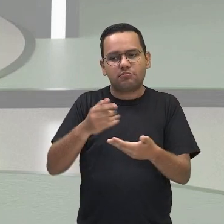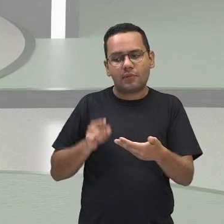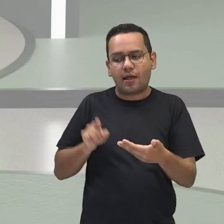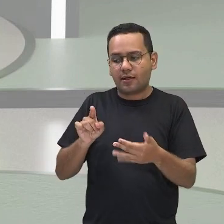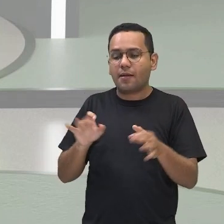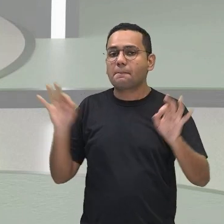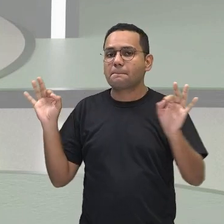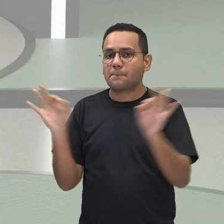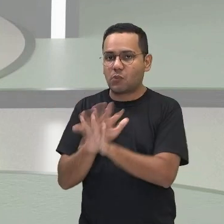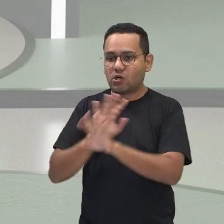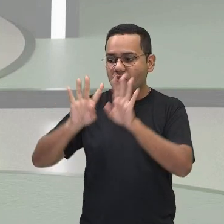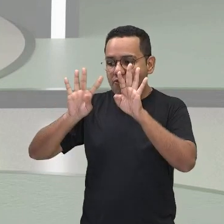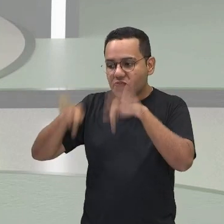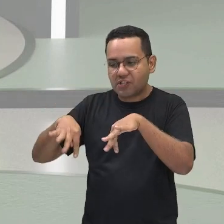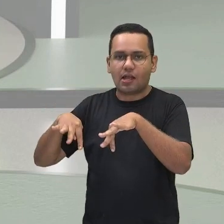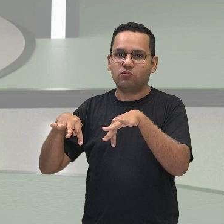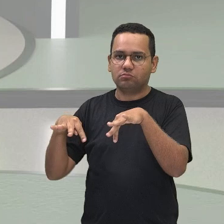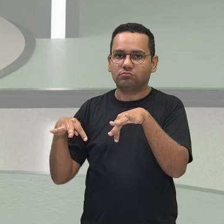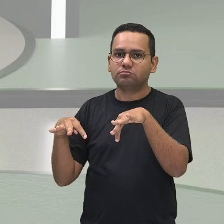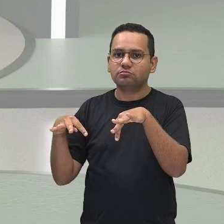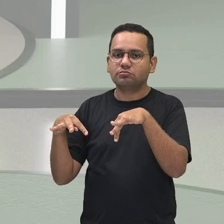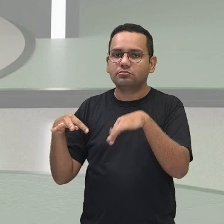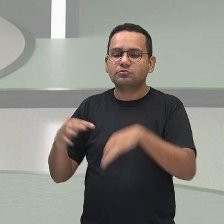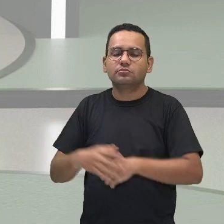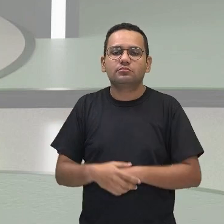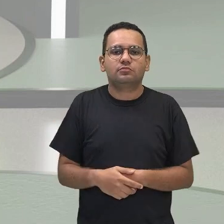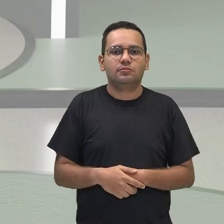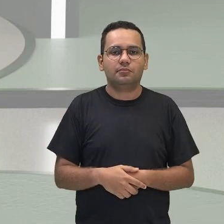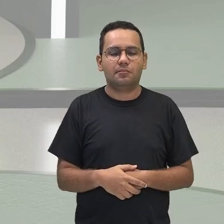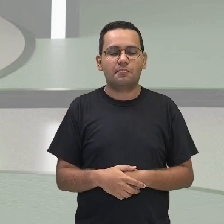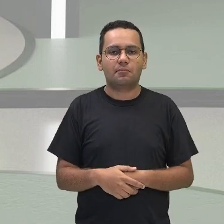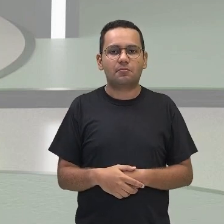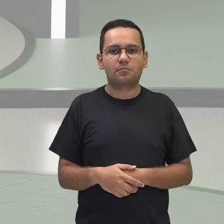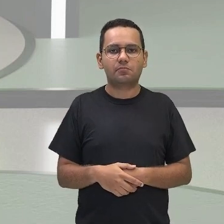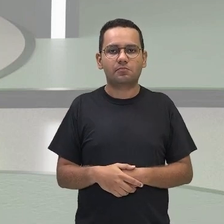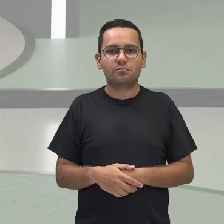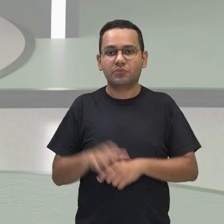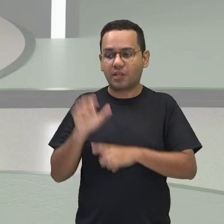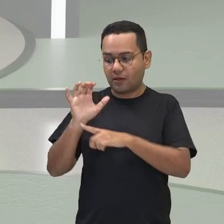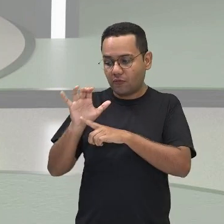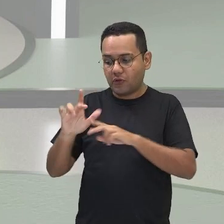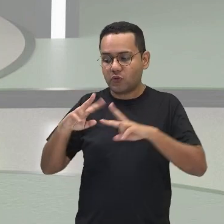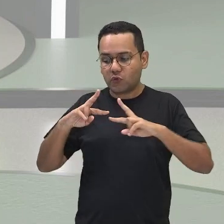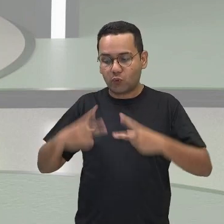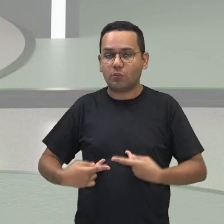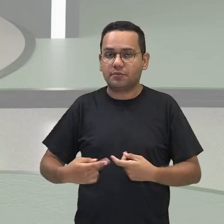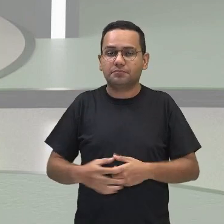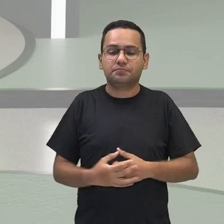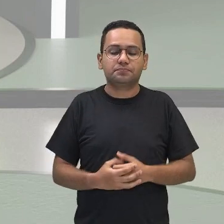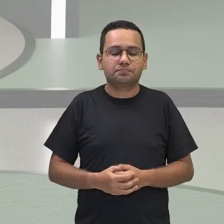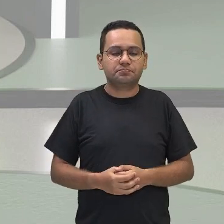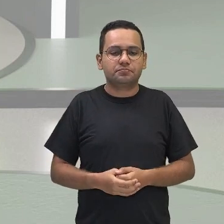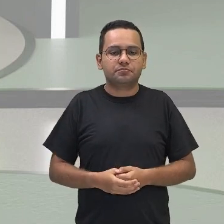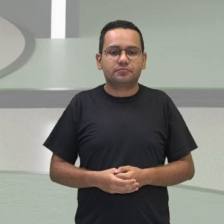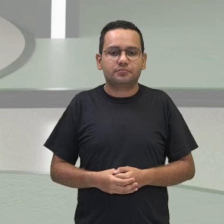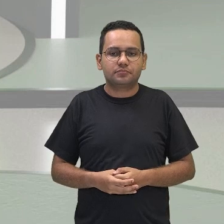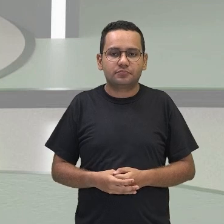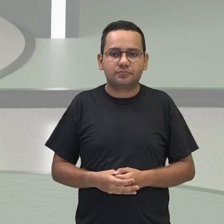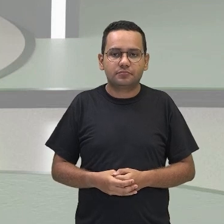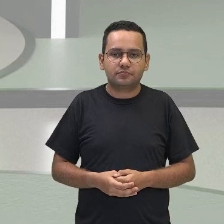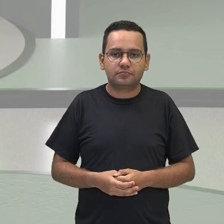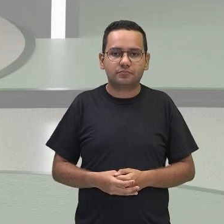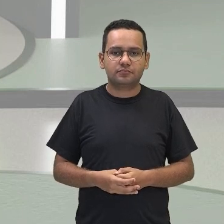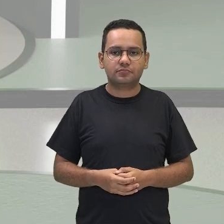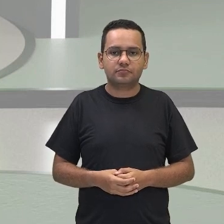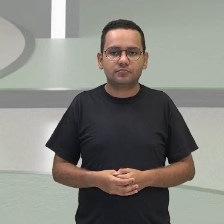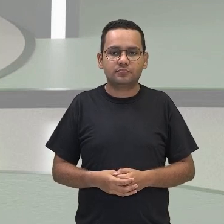a transformação que será feita pelo homem com a matéria. E dentro